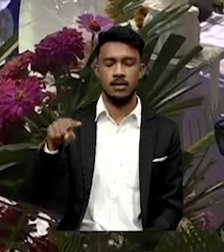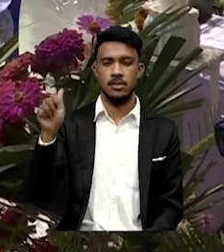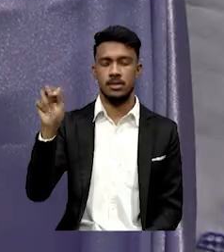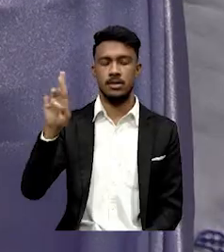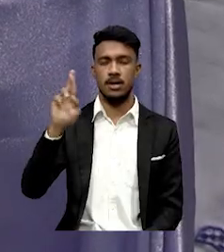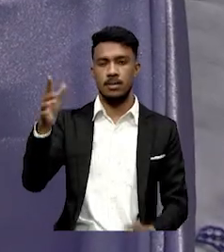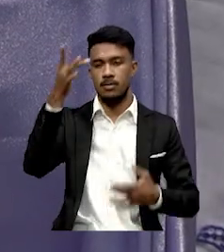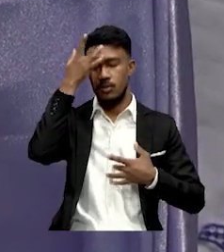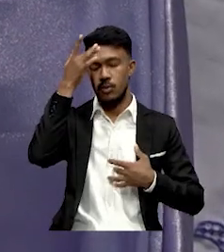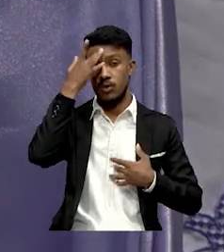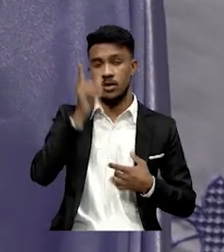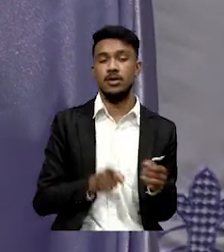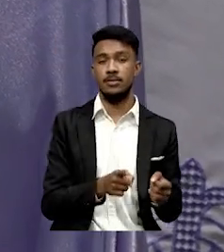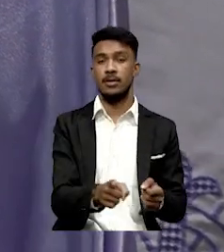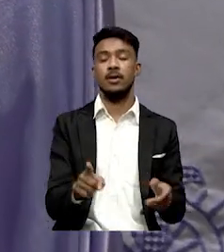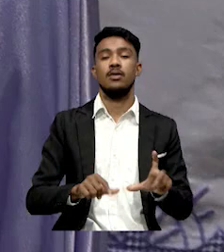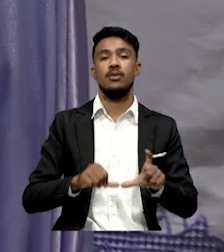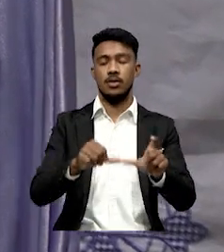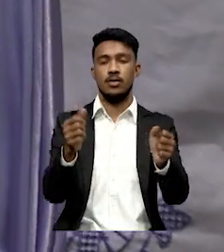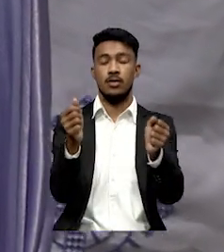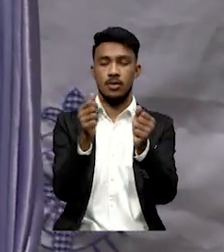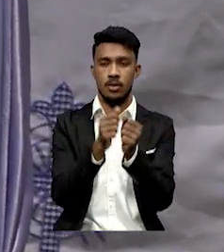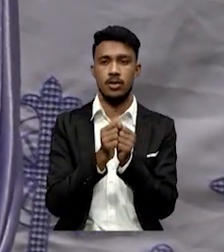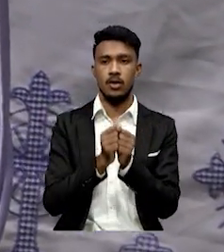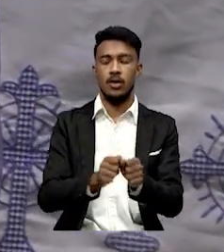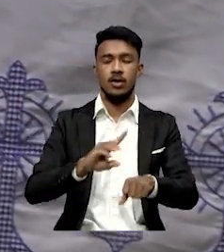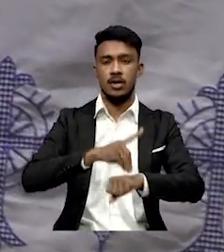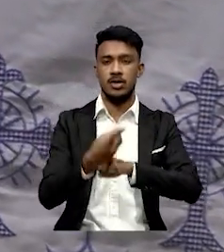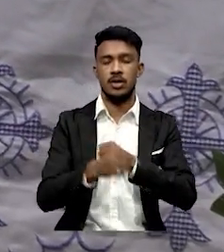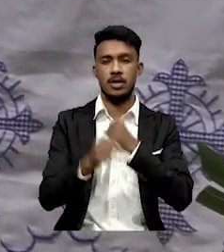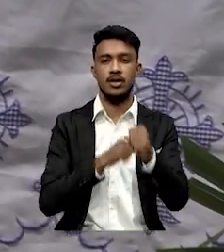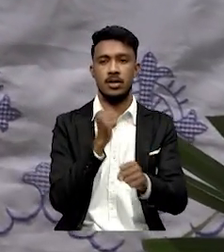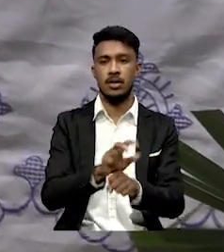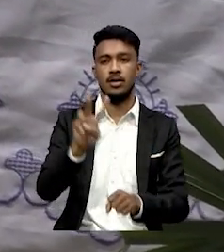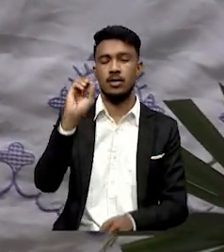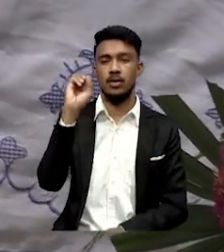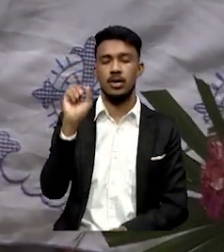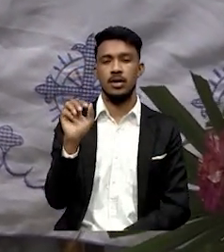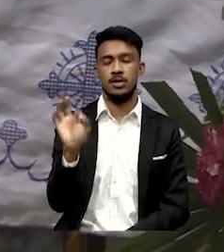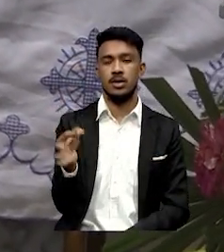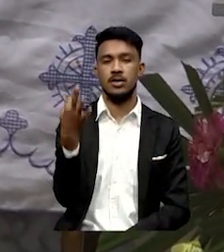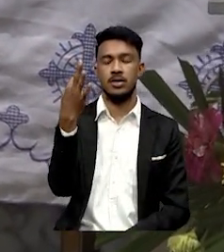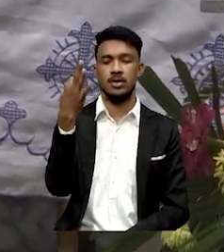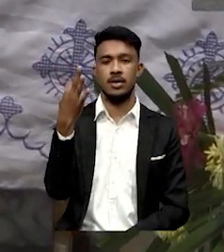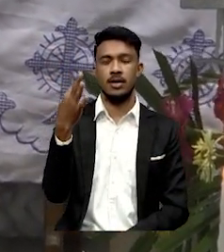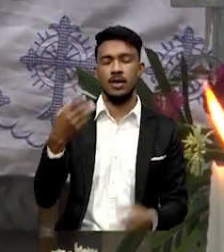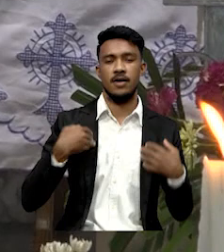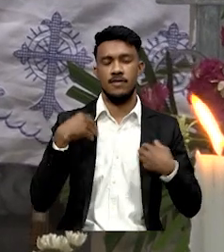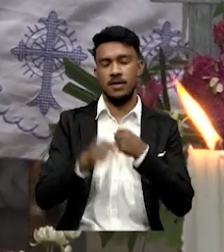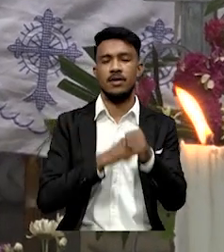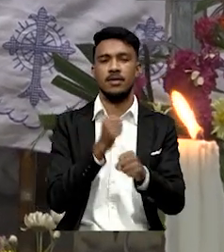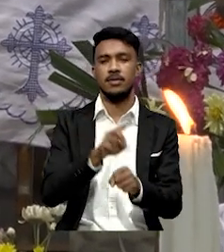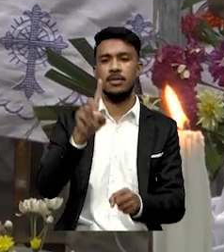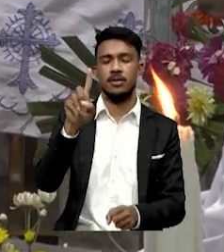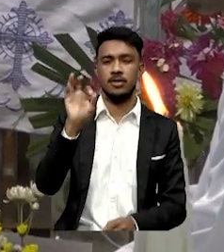mora sirens, no continua o acidente e atina de rua sendo lurecencia. E a 2019, nia